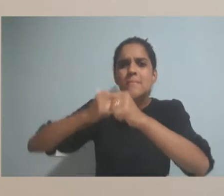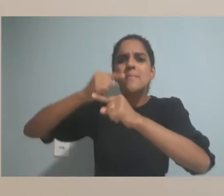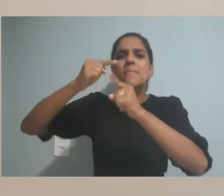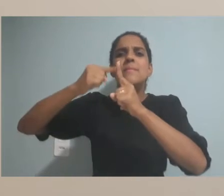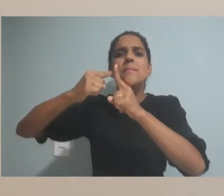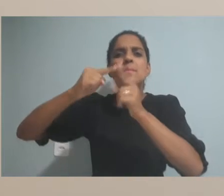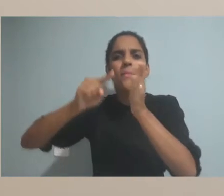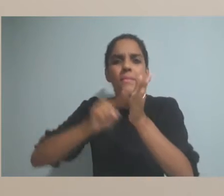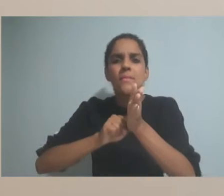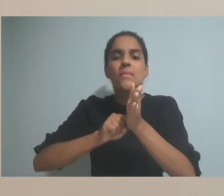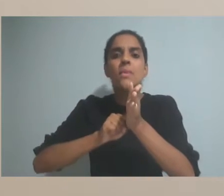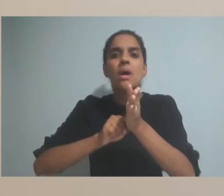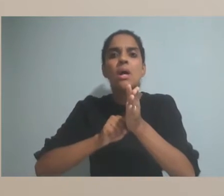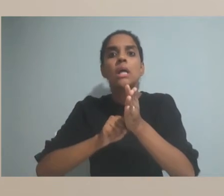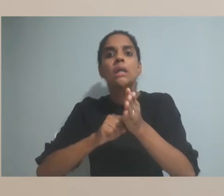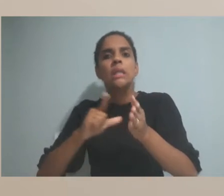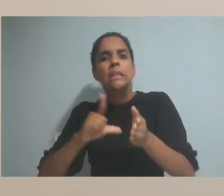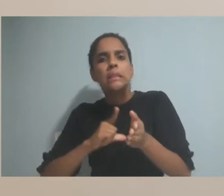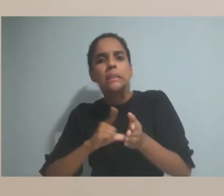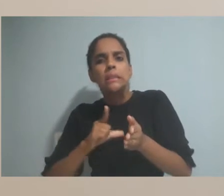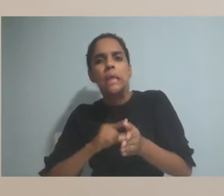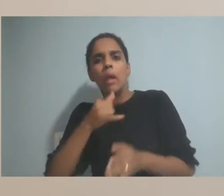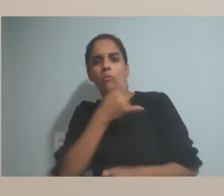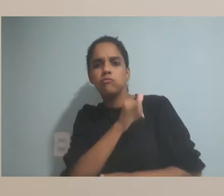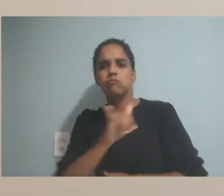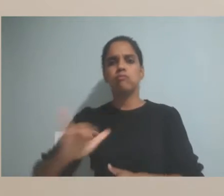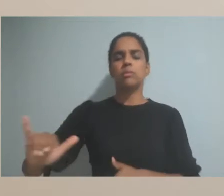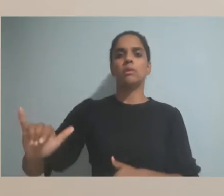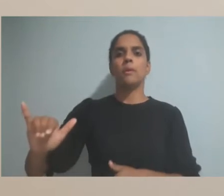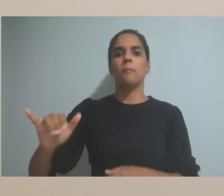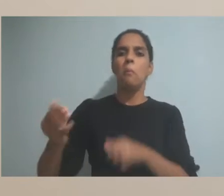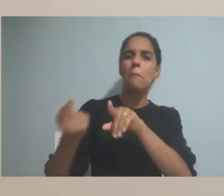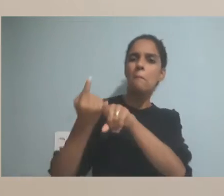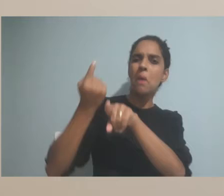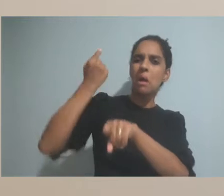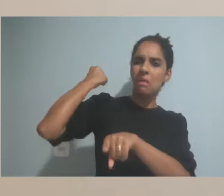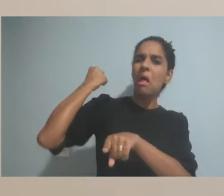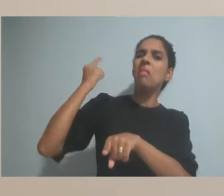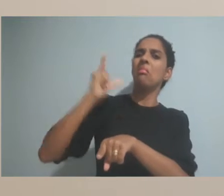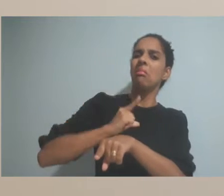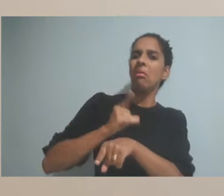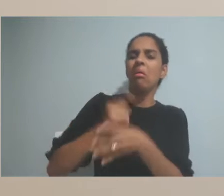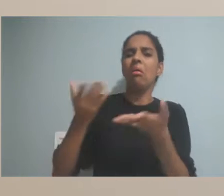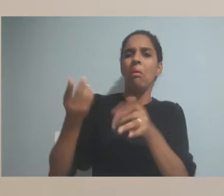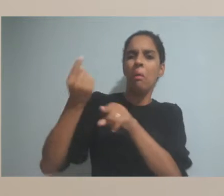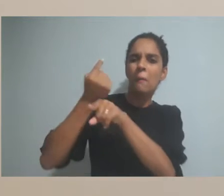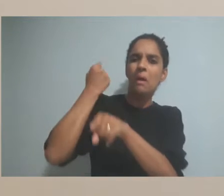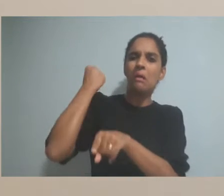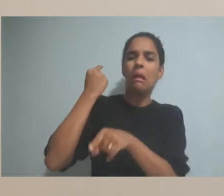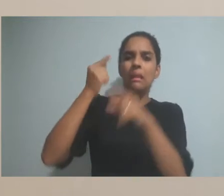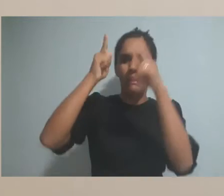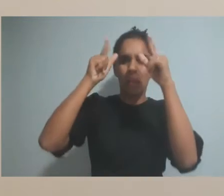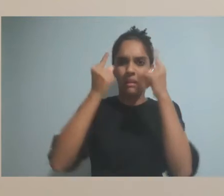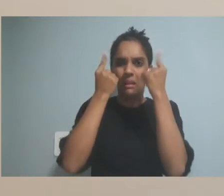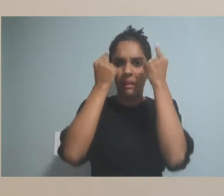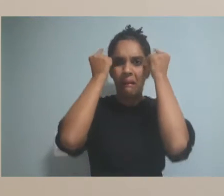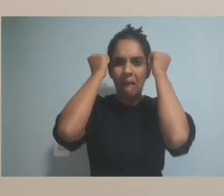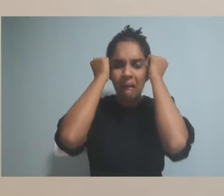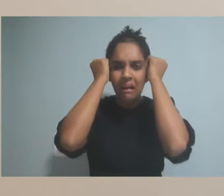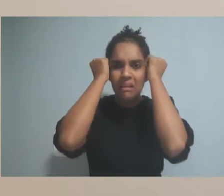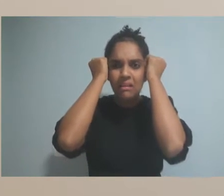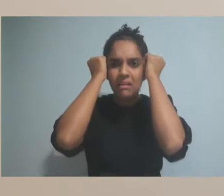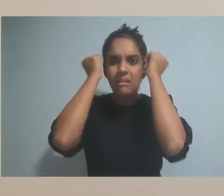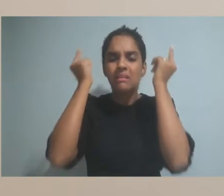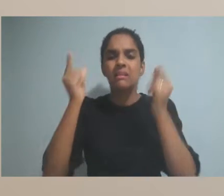sem movimento. Alguns fenômenos da eletricidade já haviam sido observados na antiguidade. Por exemplo,